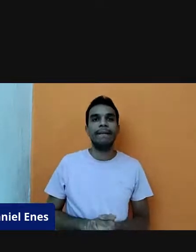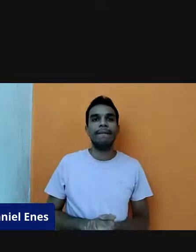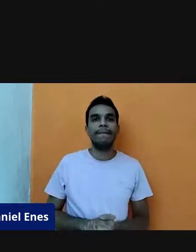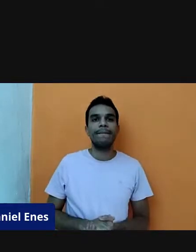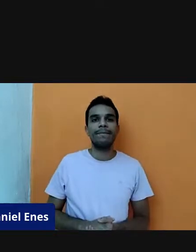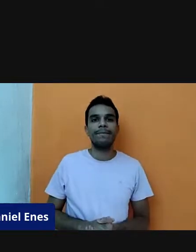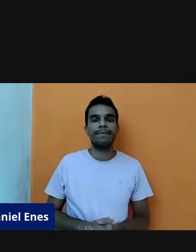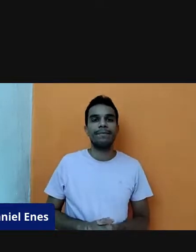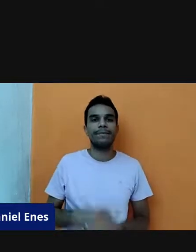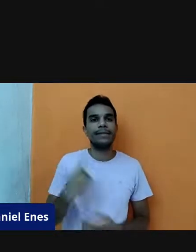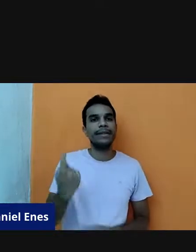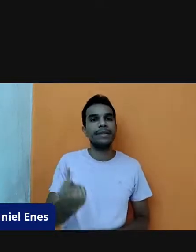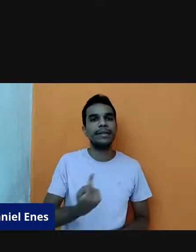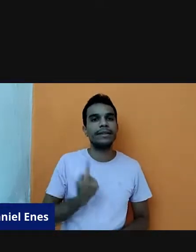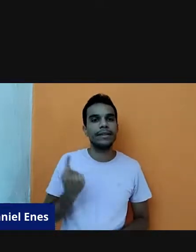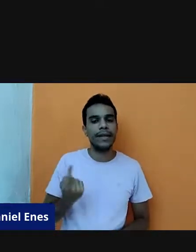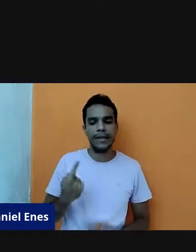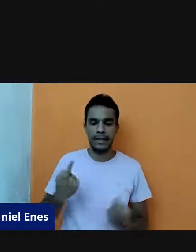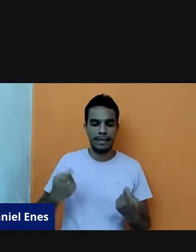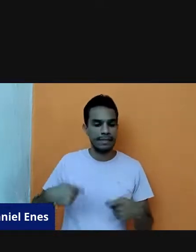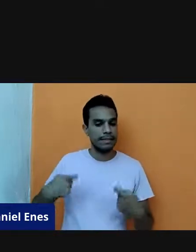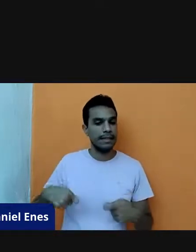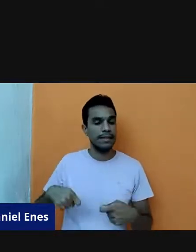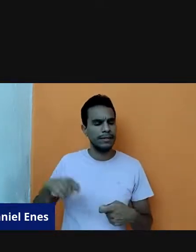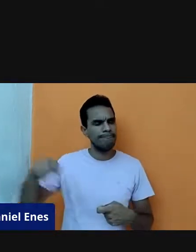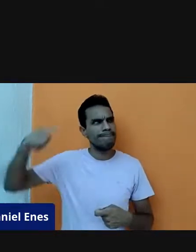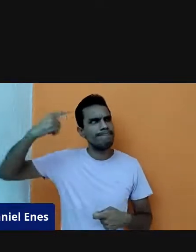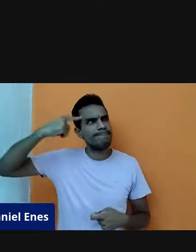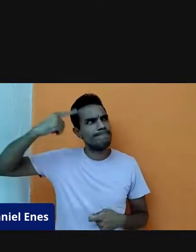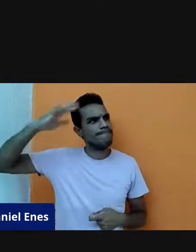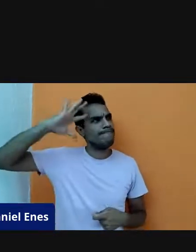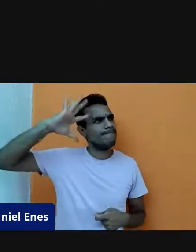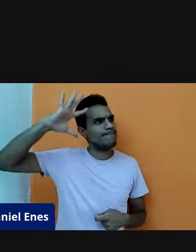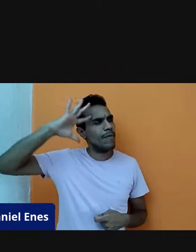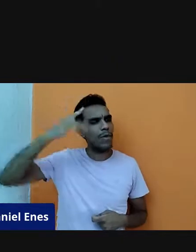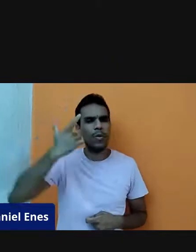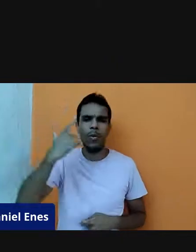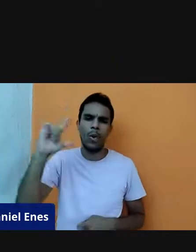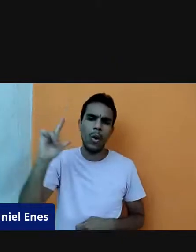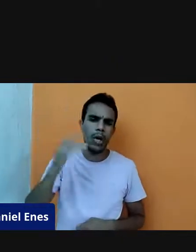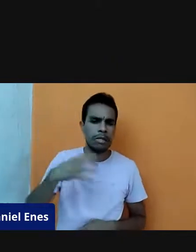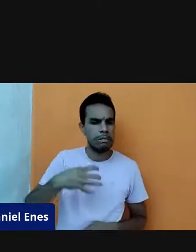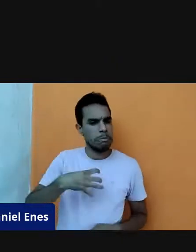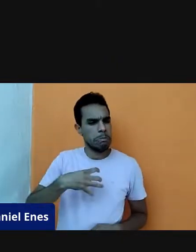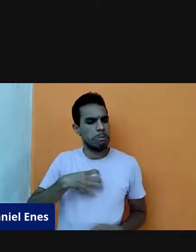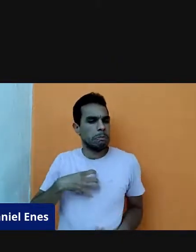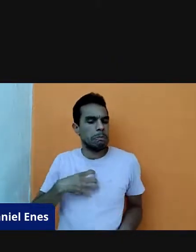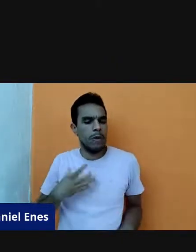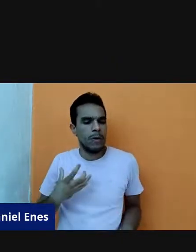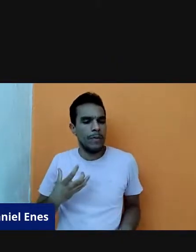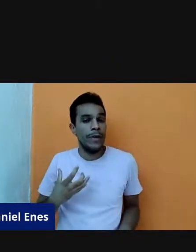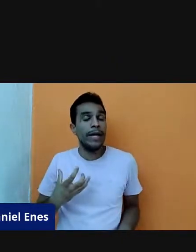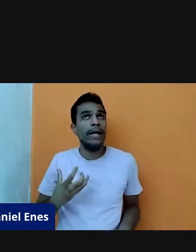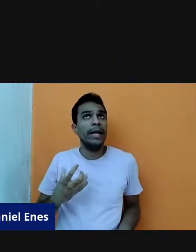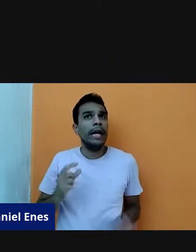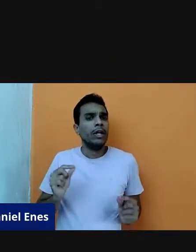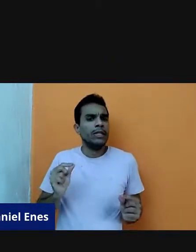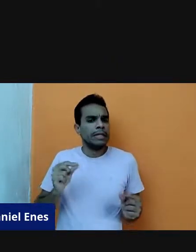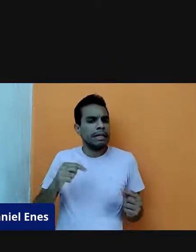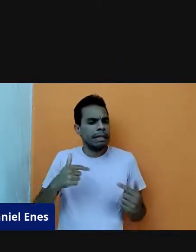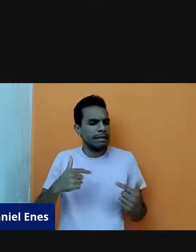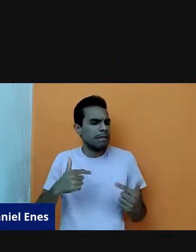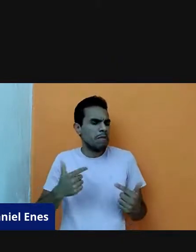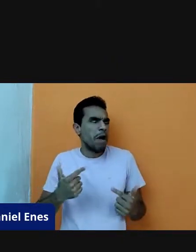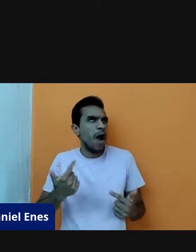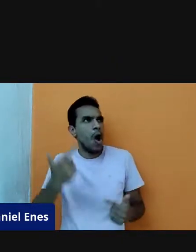a gente precisou pensar em outras formas de trabalho.